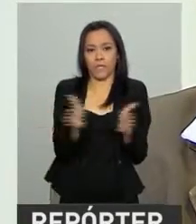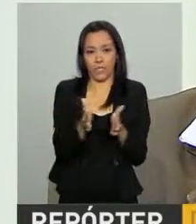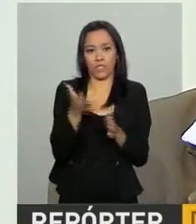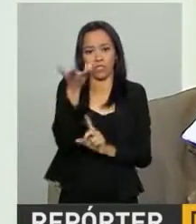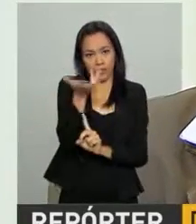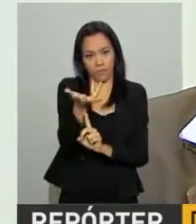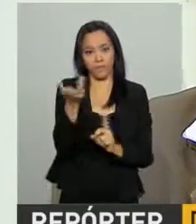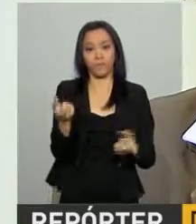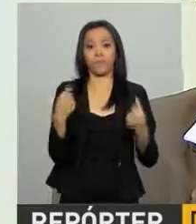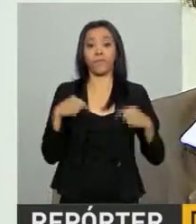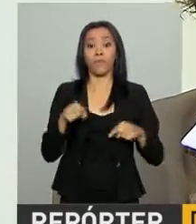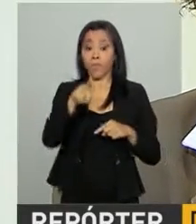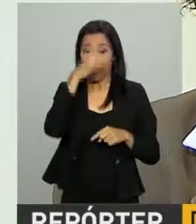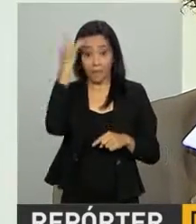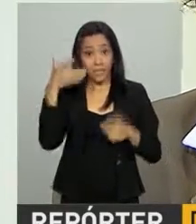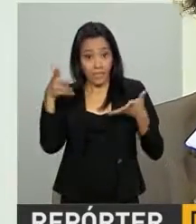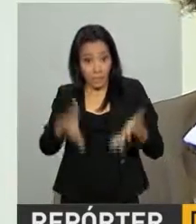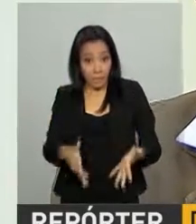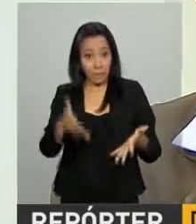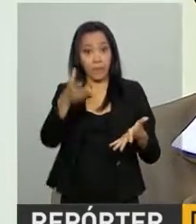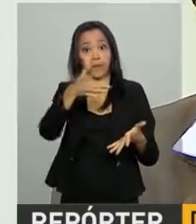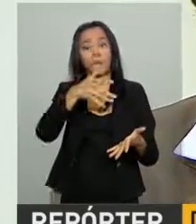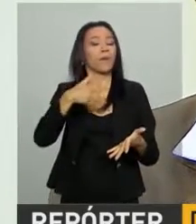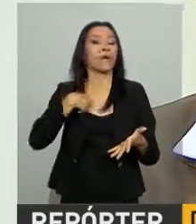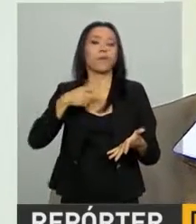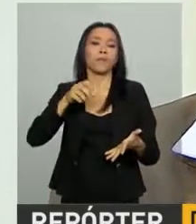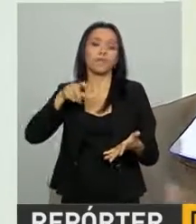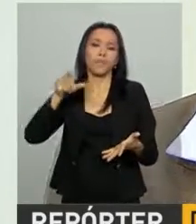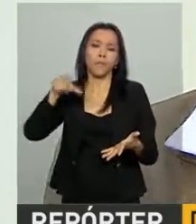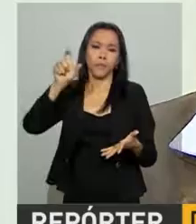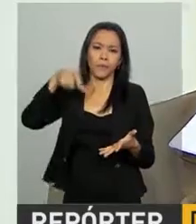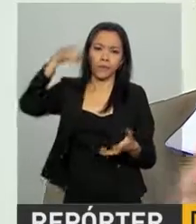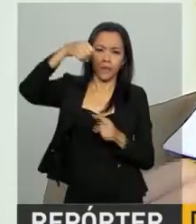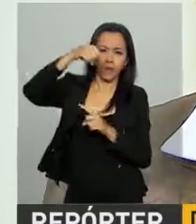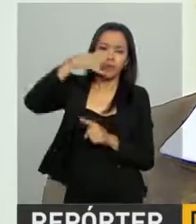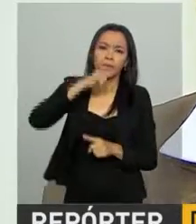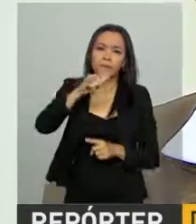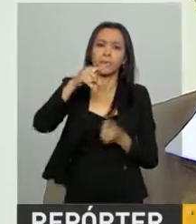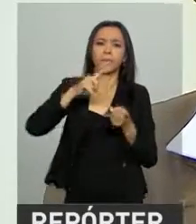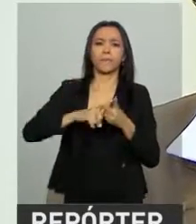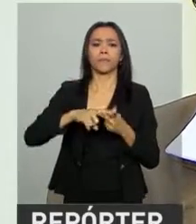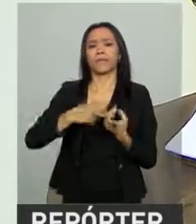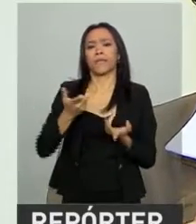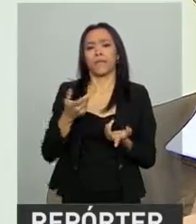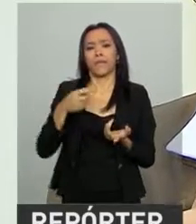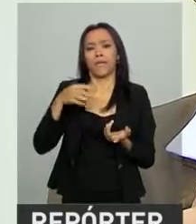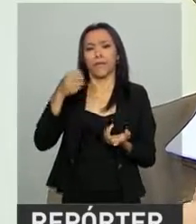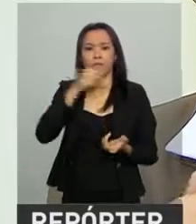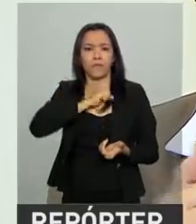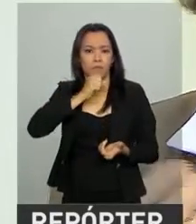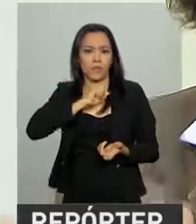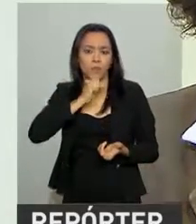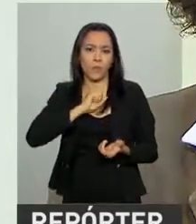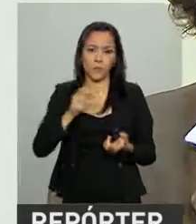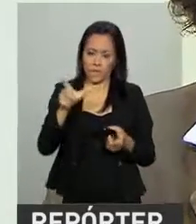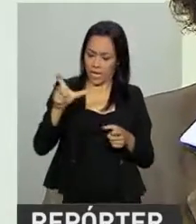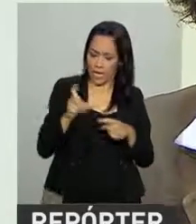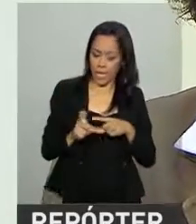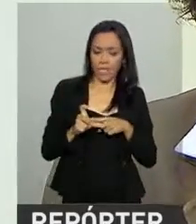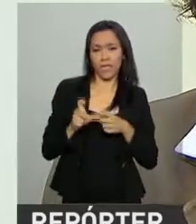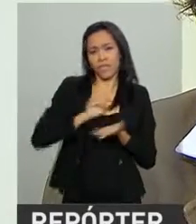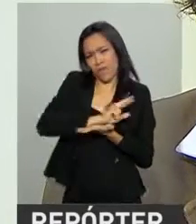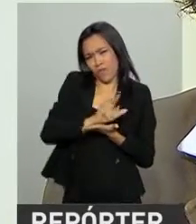beneficiárias de programas sociais do governo federal, como tarifa social de energia elétrica, Pronatec, carteira do idoso, enfim, são